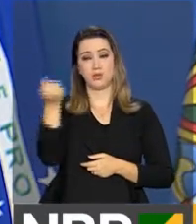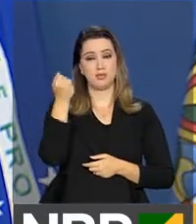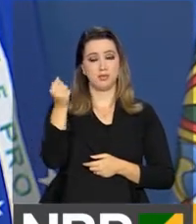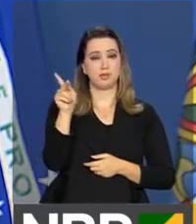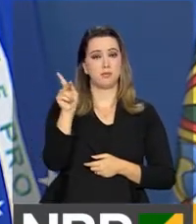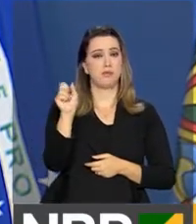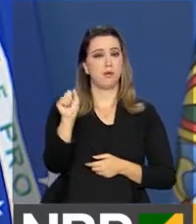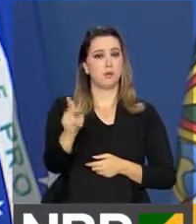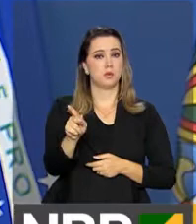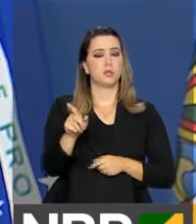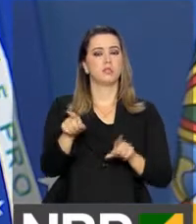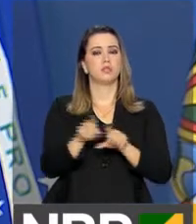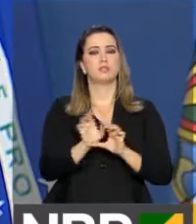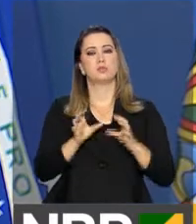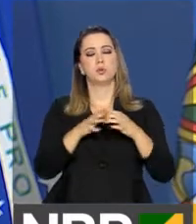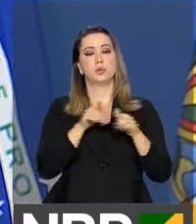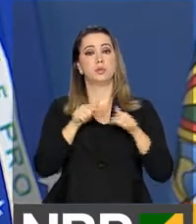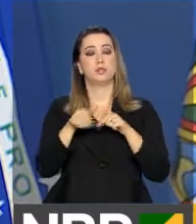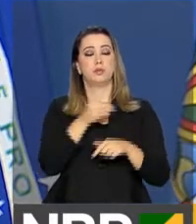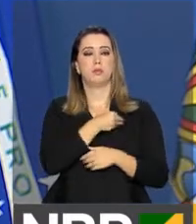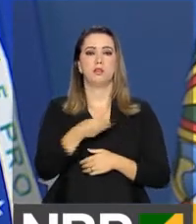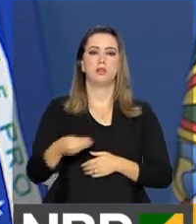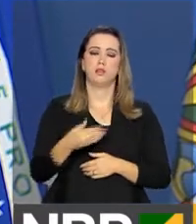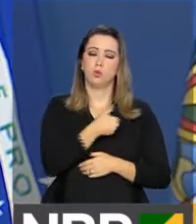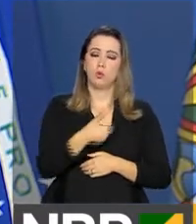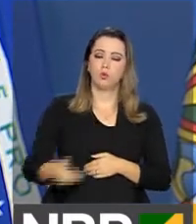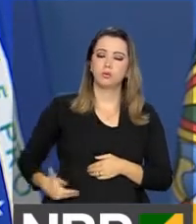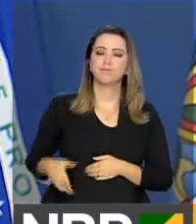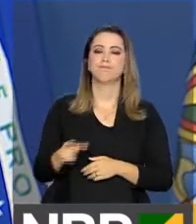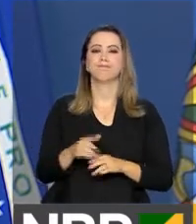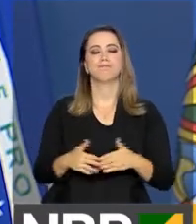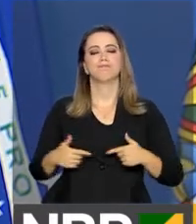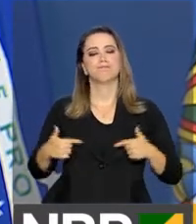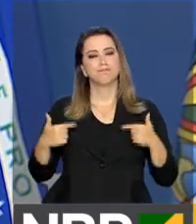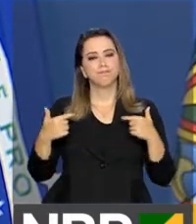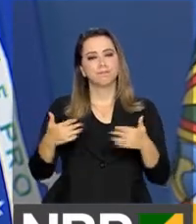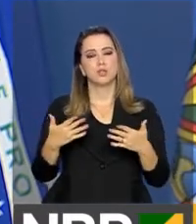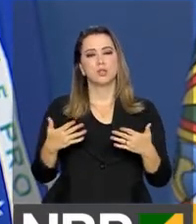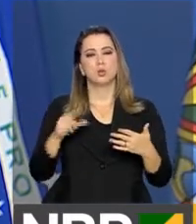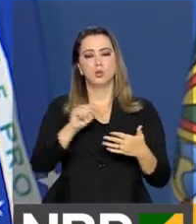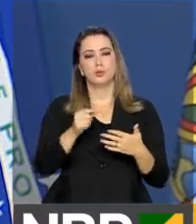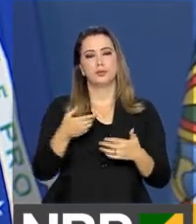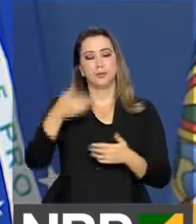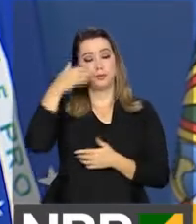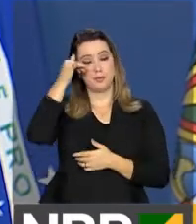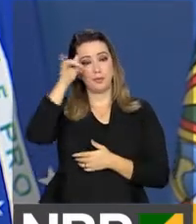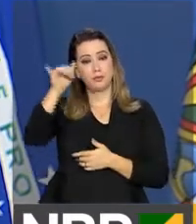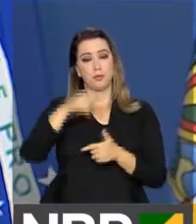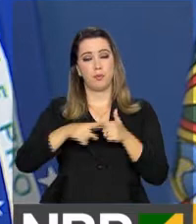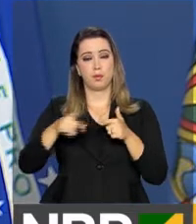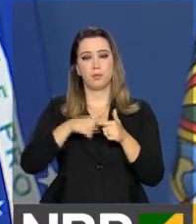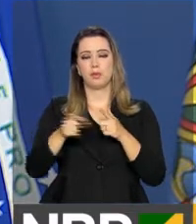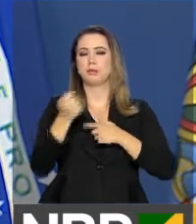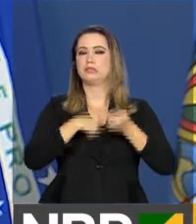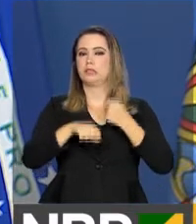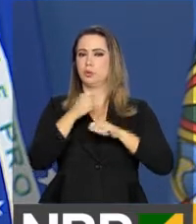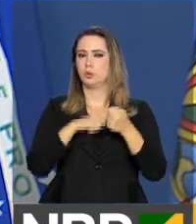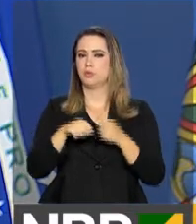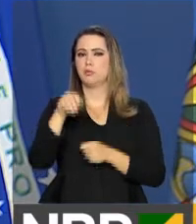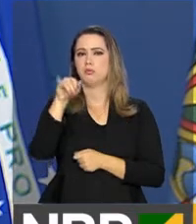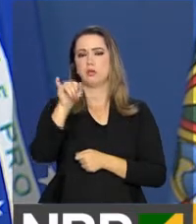servidores públicos para poder enfrentar a crise econômica da previdência então